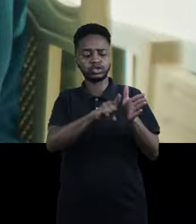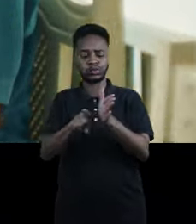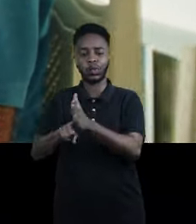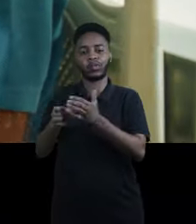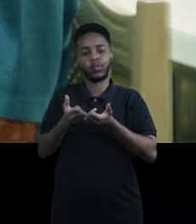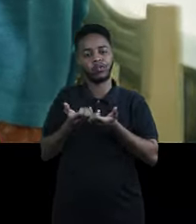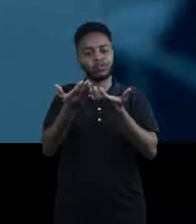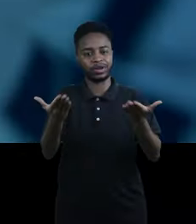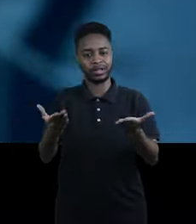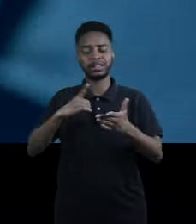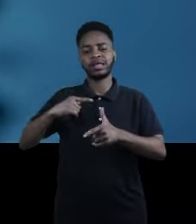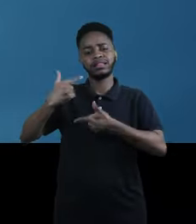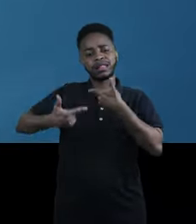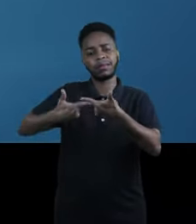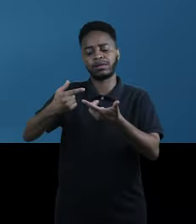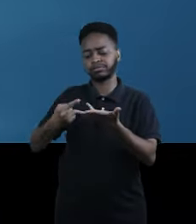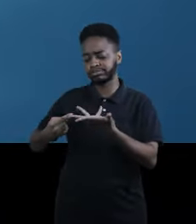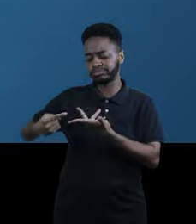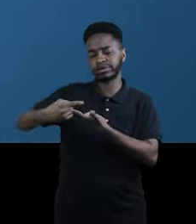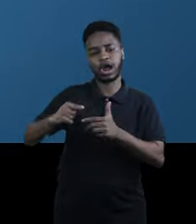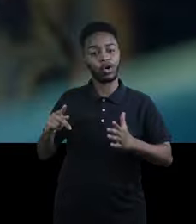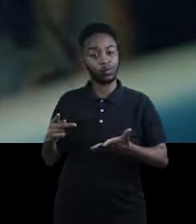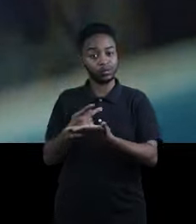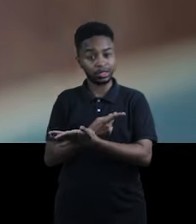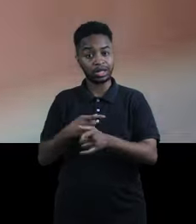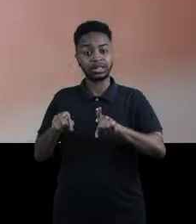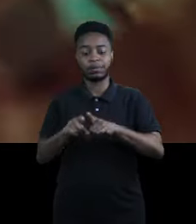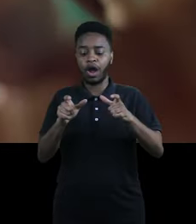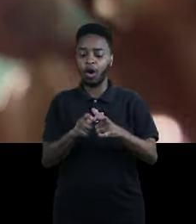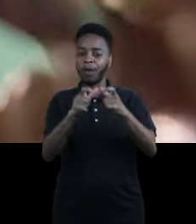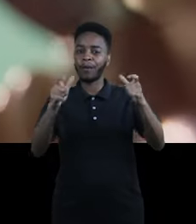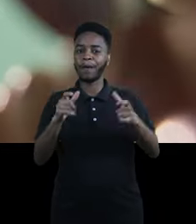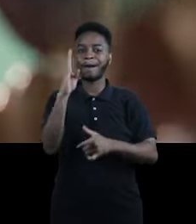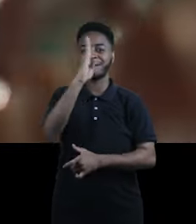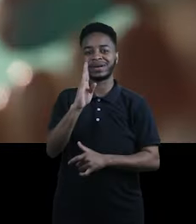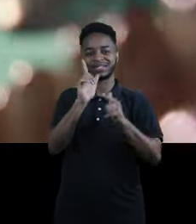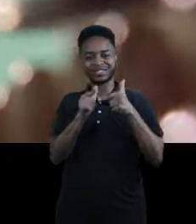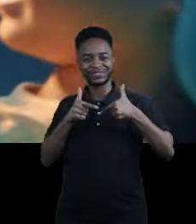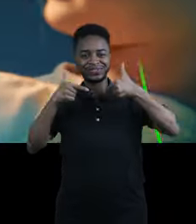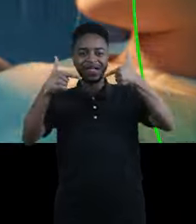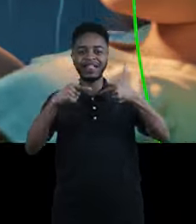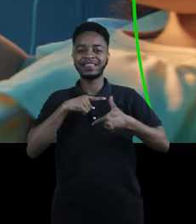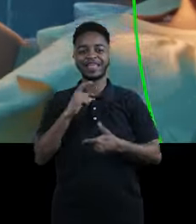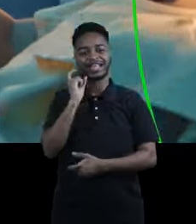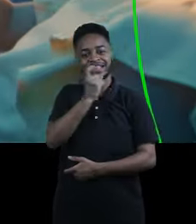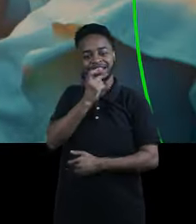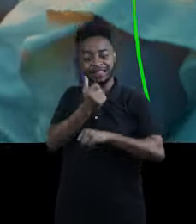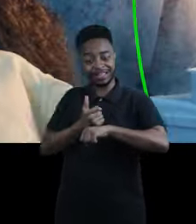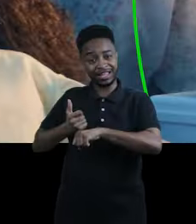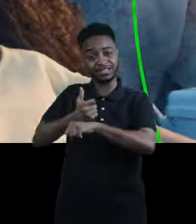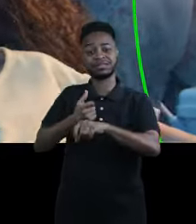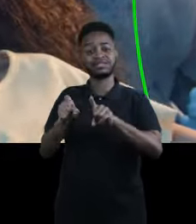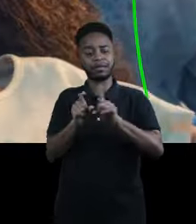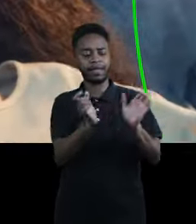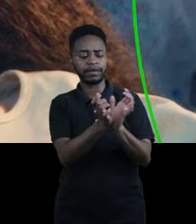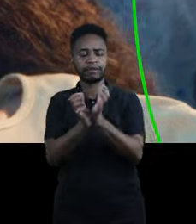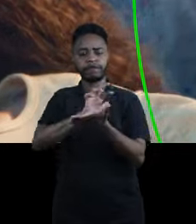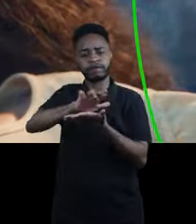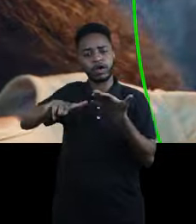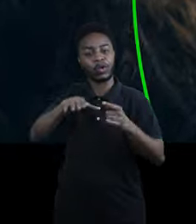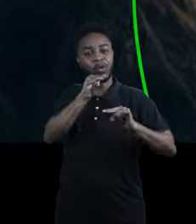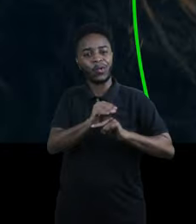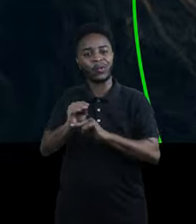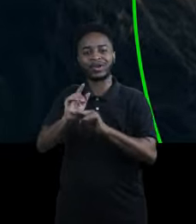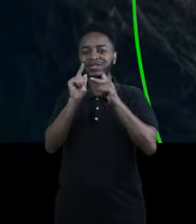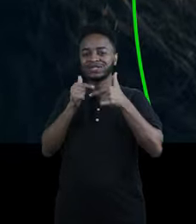todos. Tem muito trabalho sendo feito. Com a ampliação do Brasil Sorridente, são mais dentistas e mais equipes